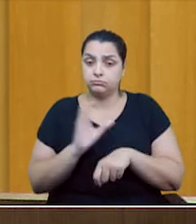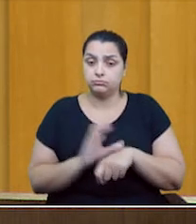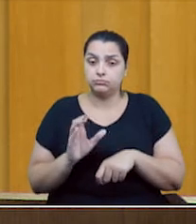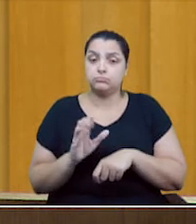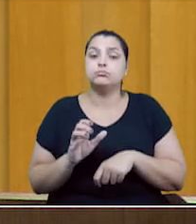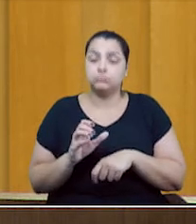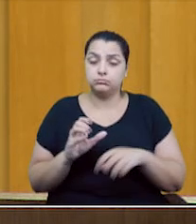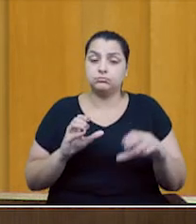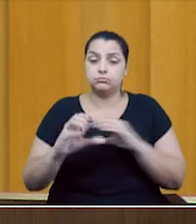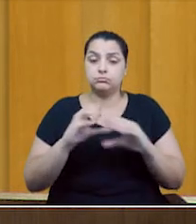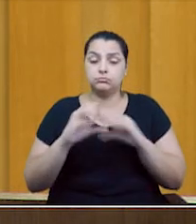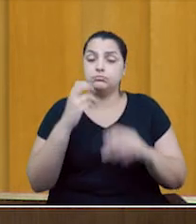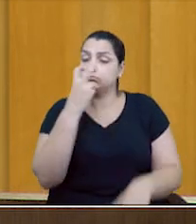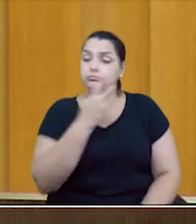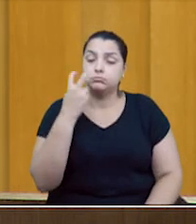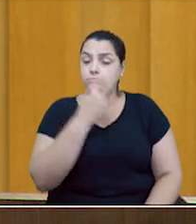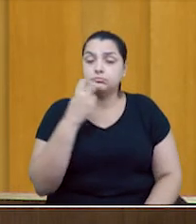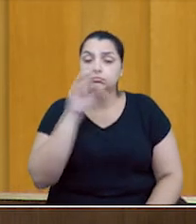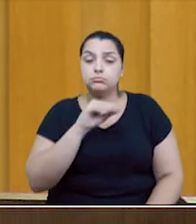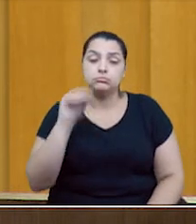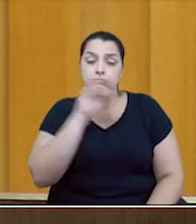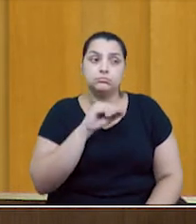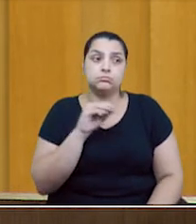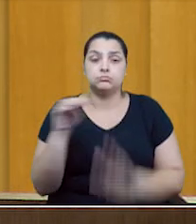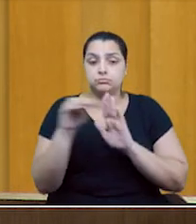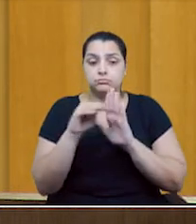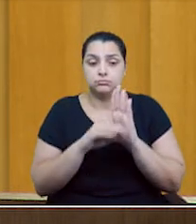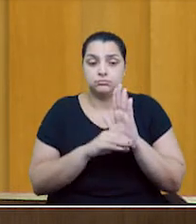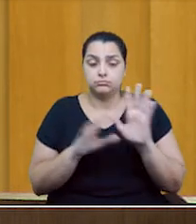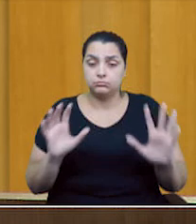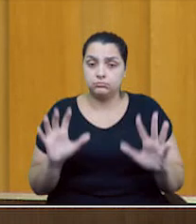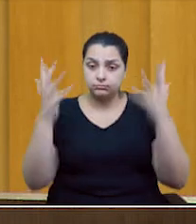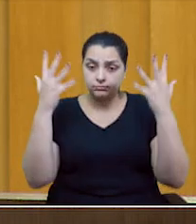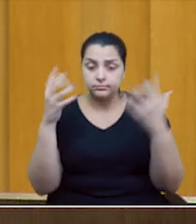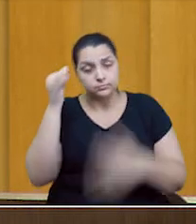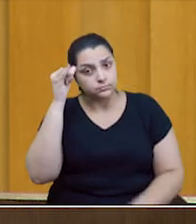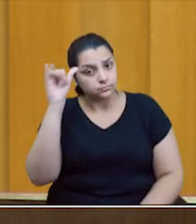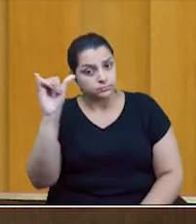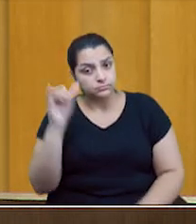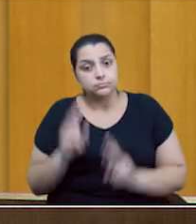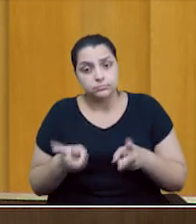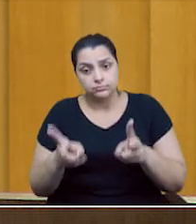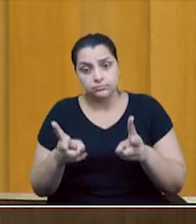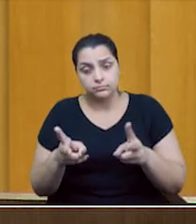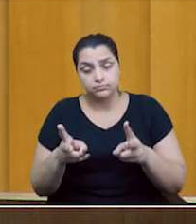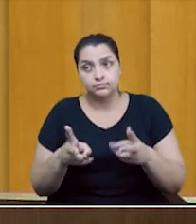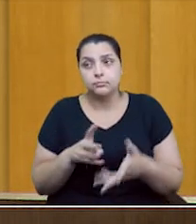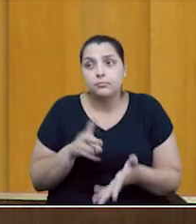comunicações orais. E criação de protocolos para eventos que evitem, sempre que possível, formalidades